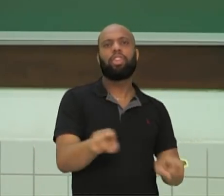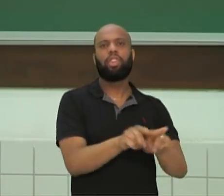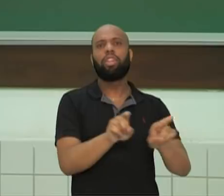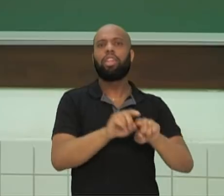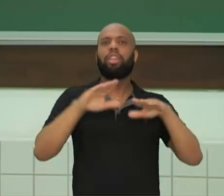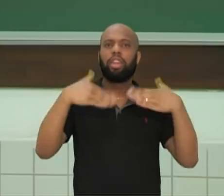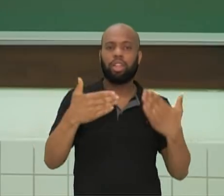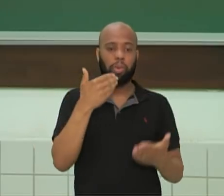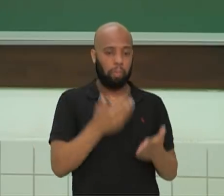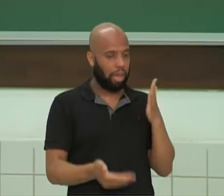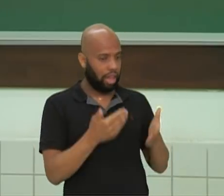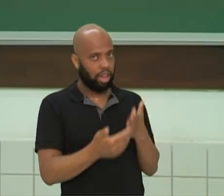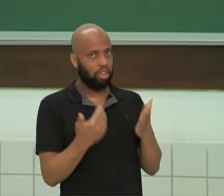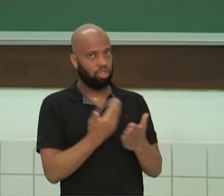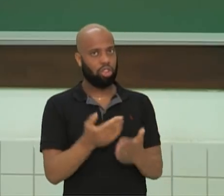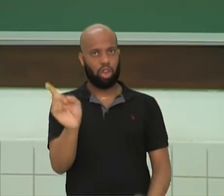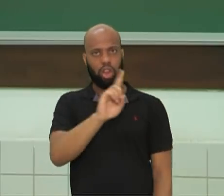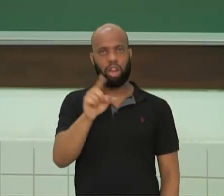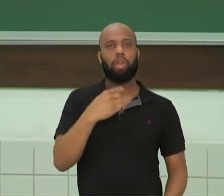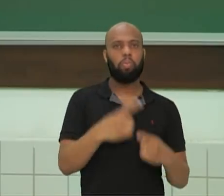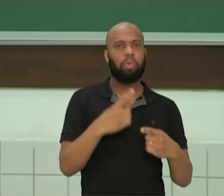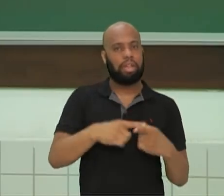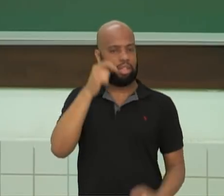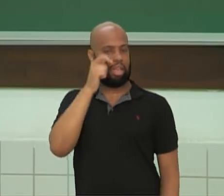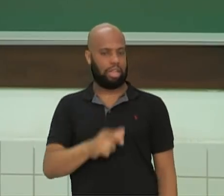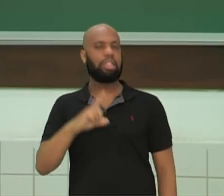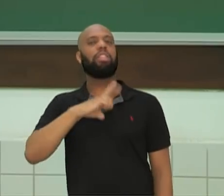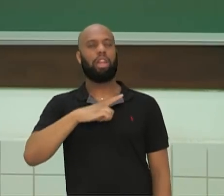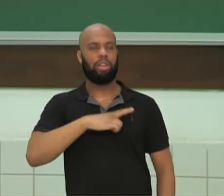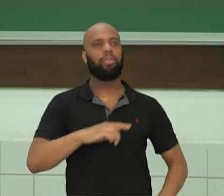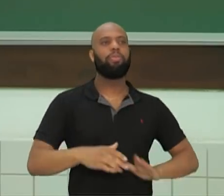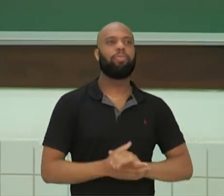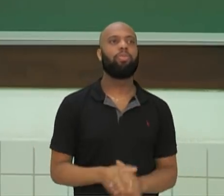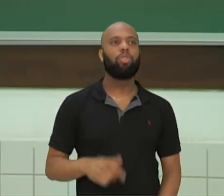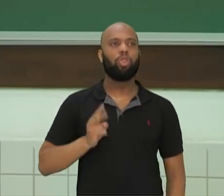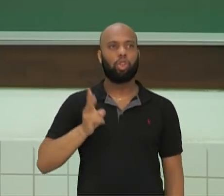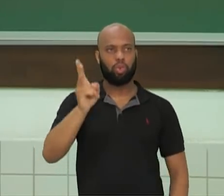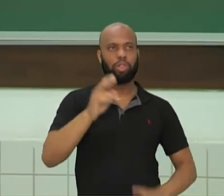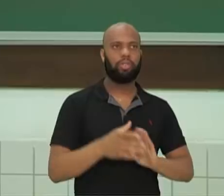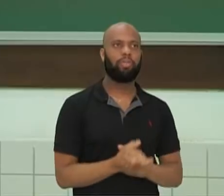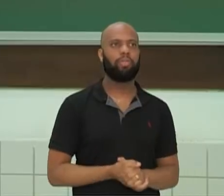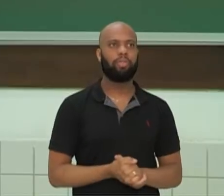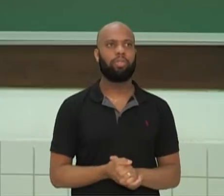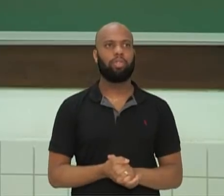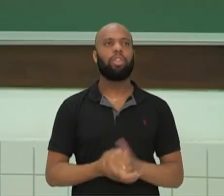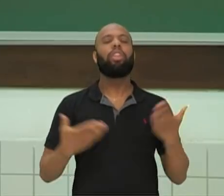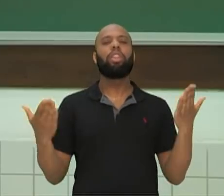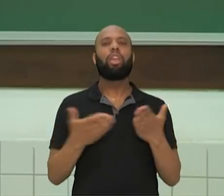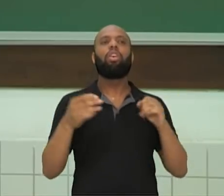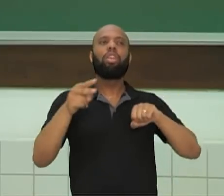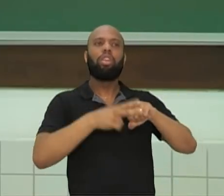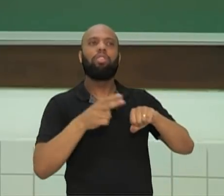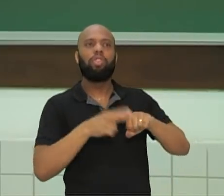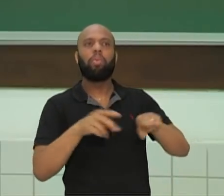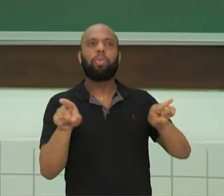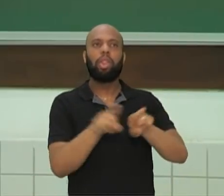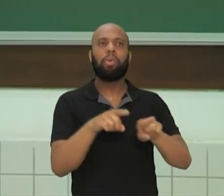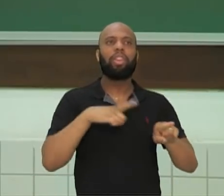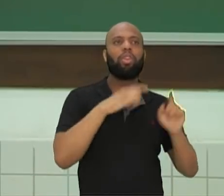então não perca nossas aulas, que vão ser muito interessantes. Vamos dar continuidade? Os verbos